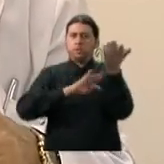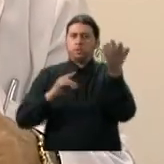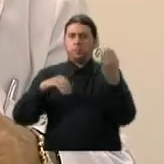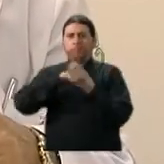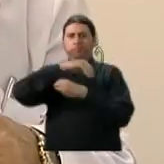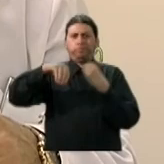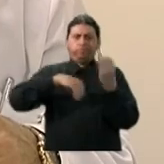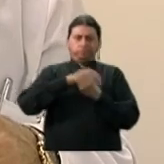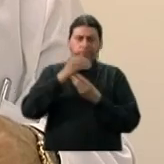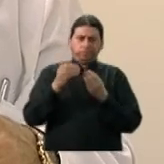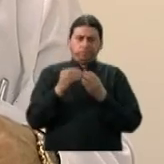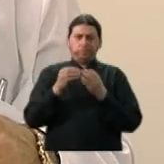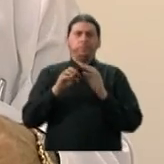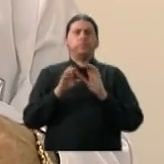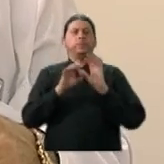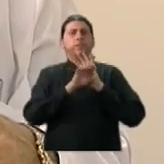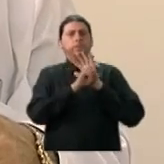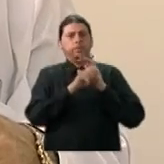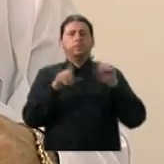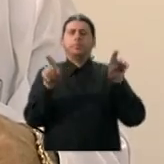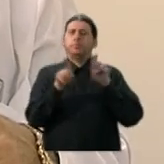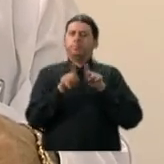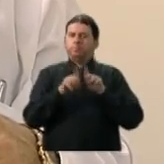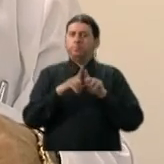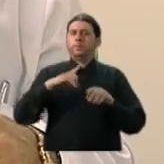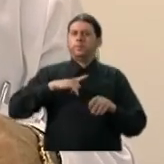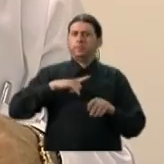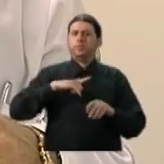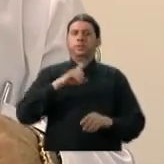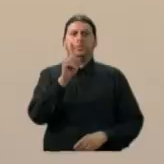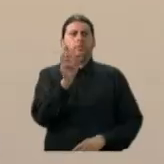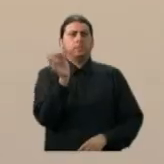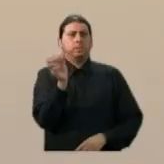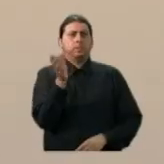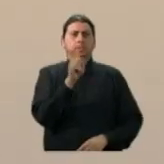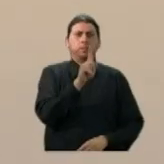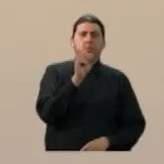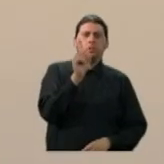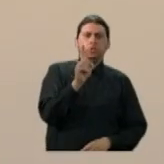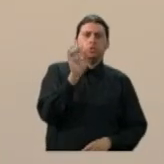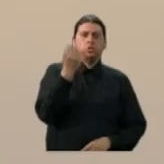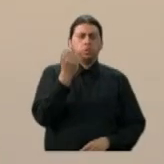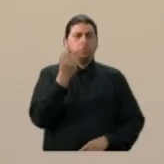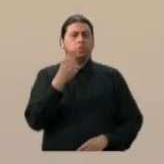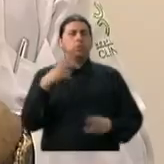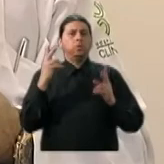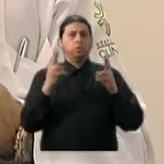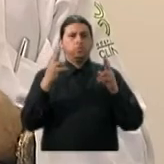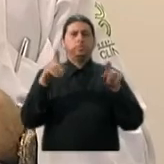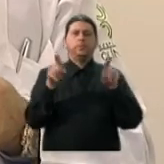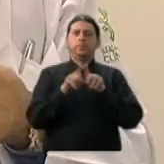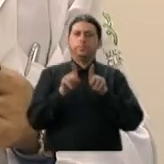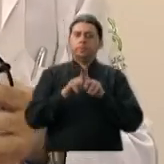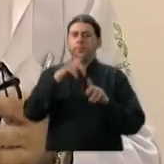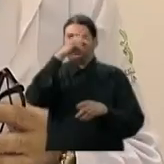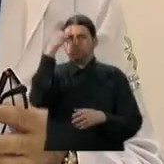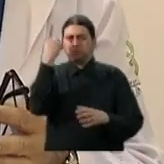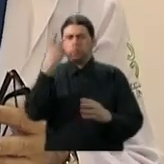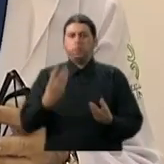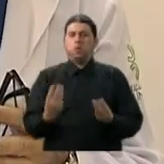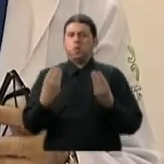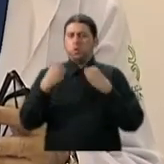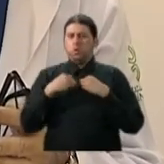biologia molecular. Então é pelo HPV 16 e pelo HPV 18. A pessoa se contamina